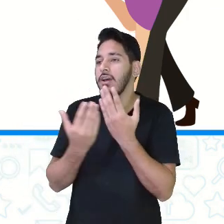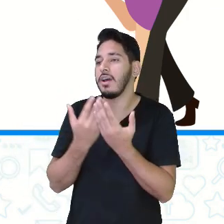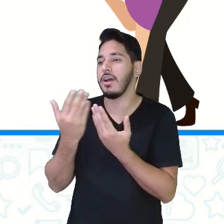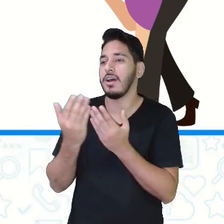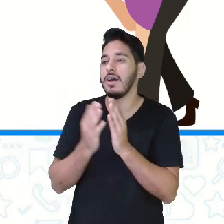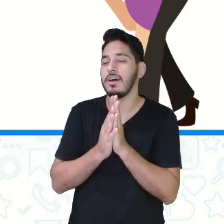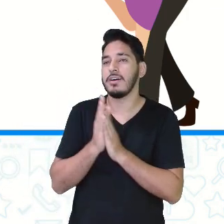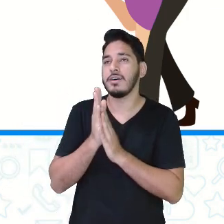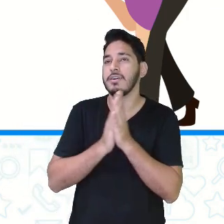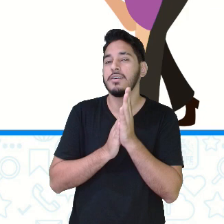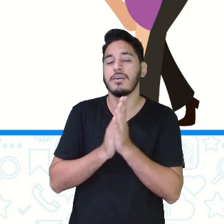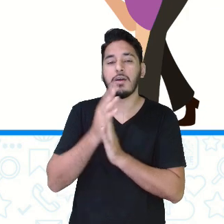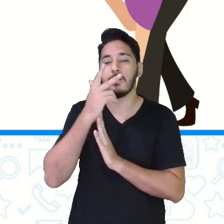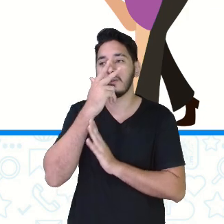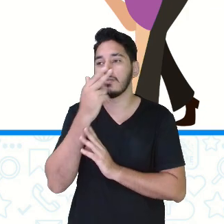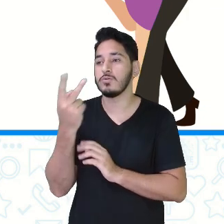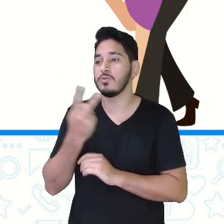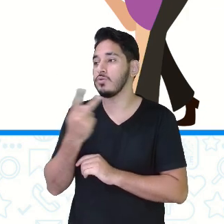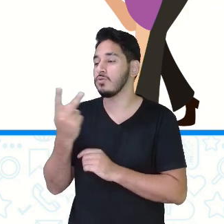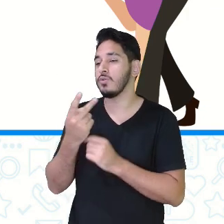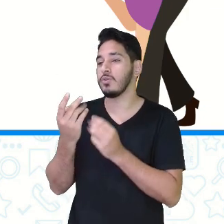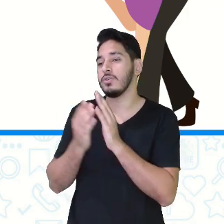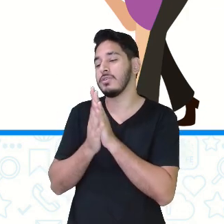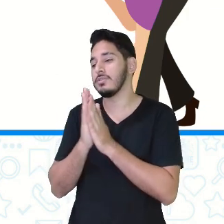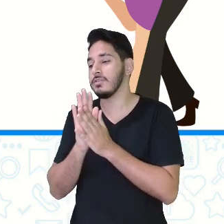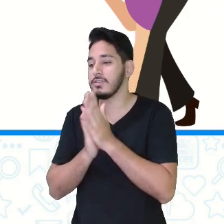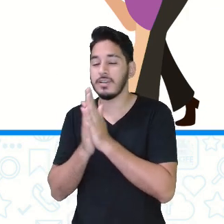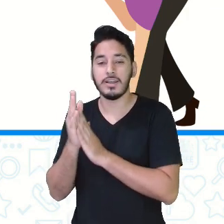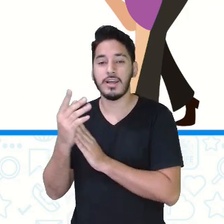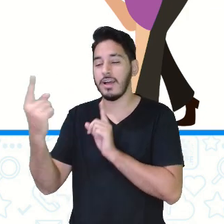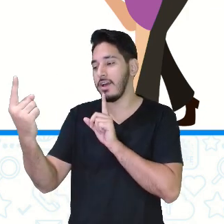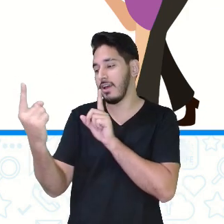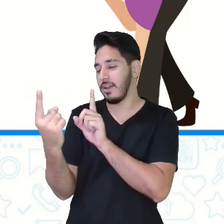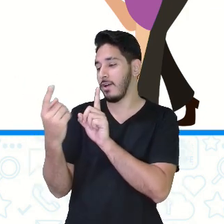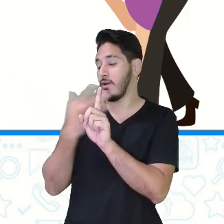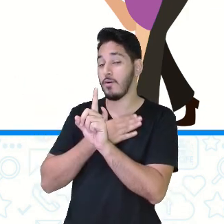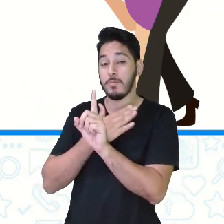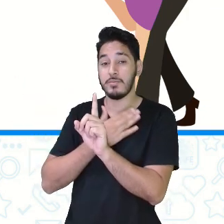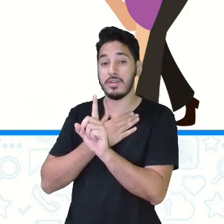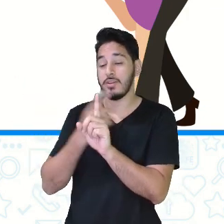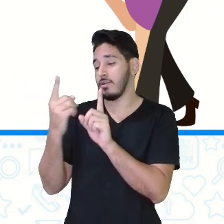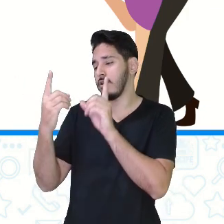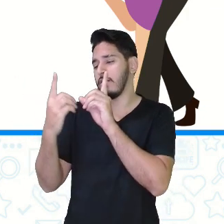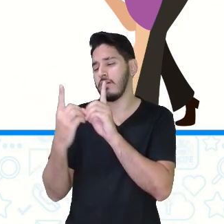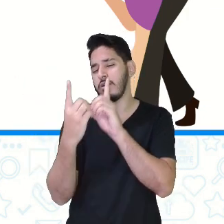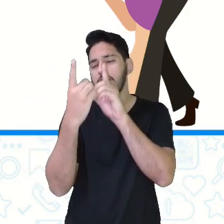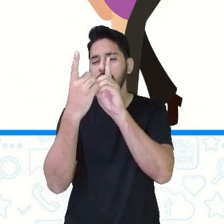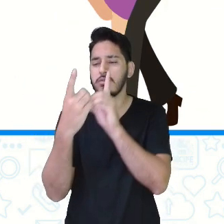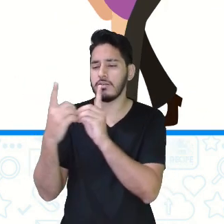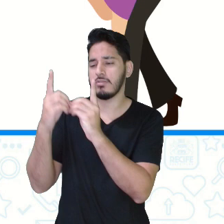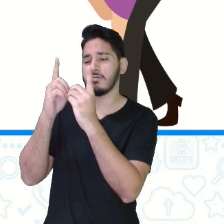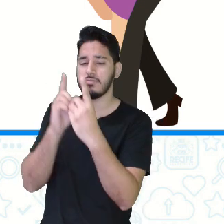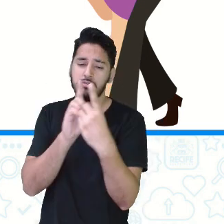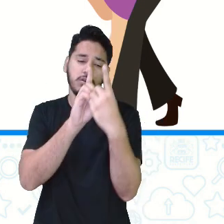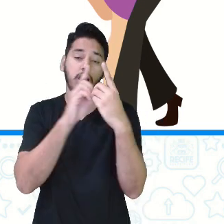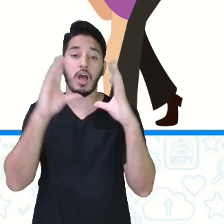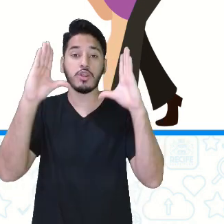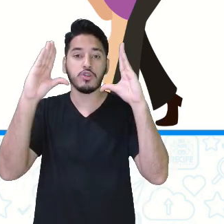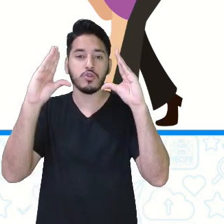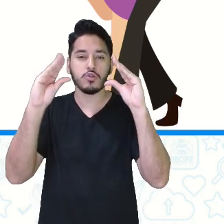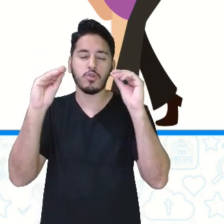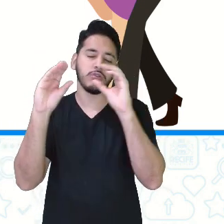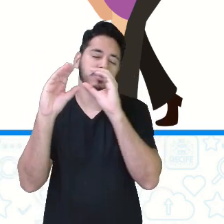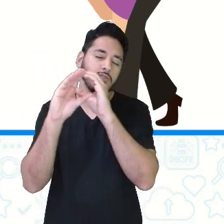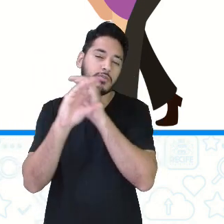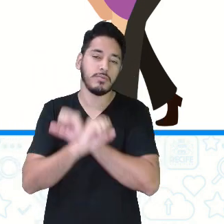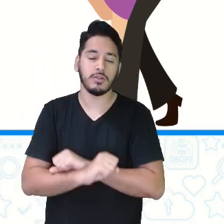que ele fora ao baile só por ele, de que era com ele que queria dançar a noite toda.